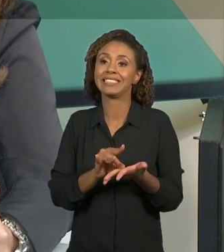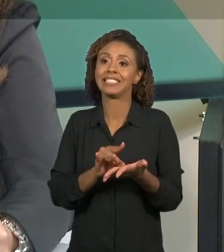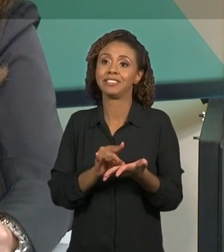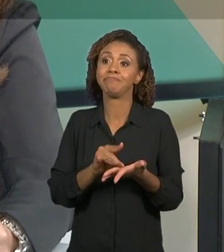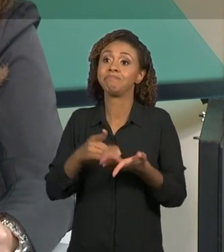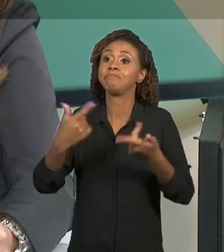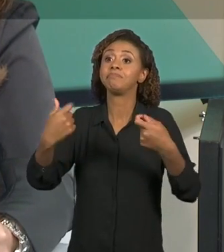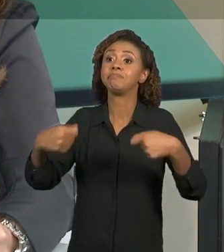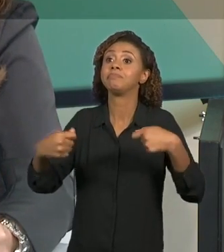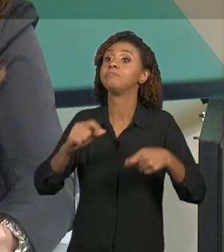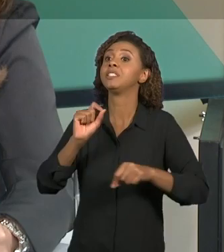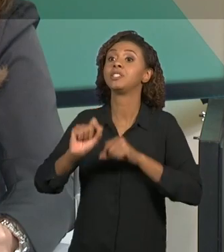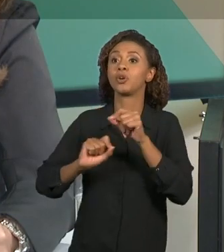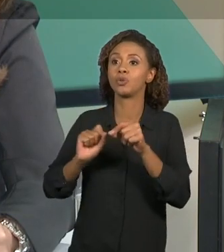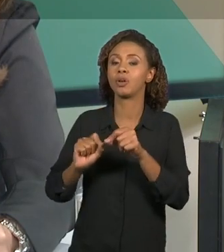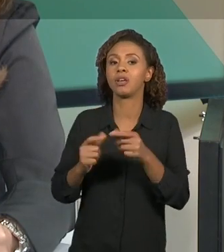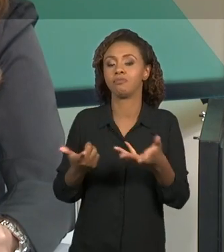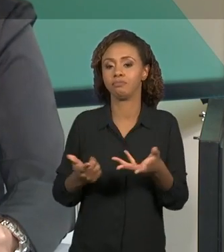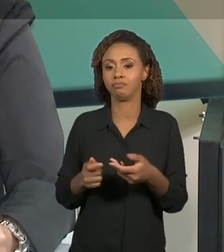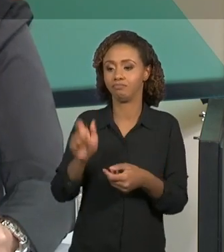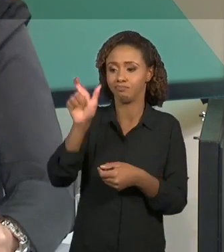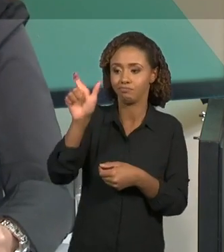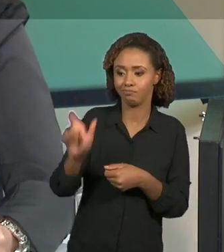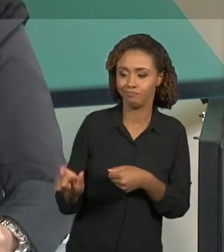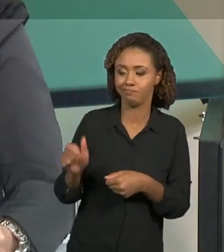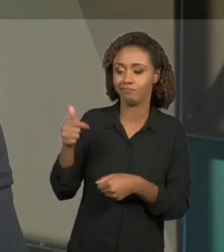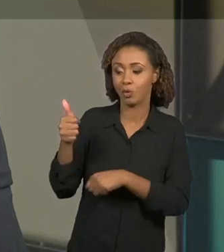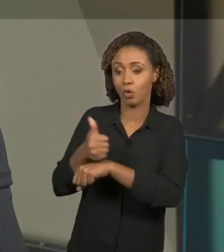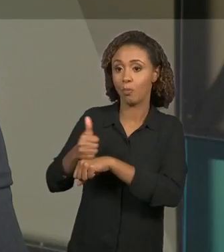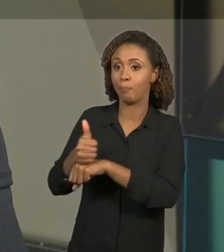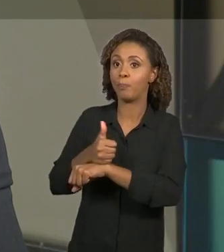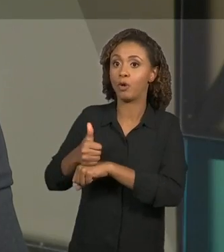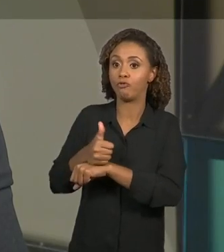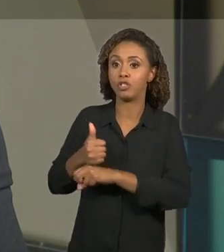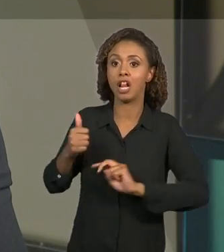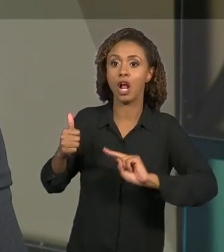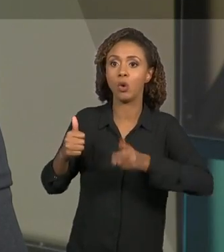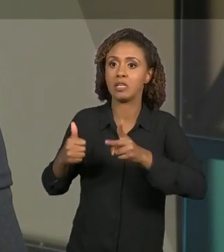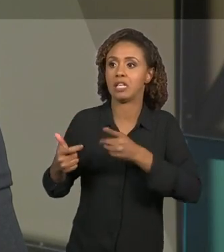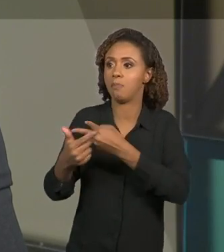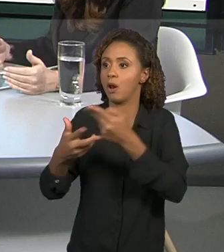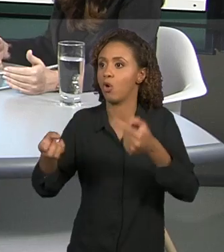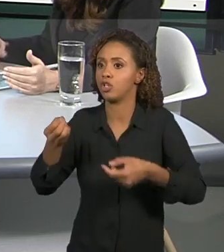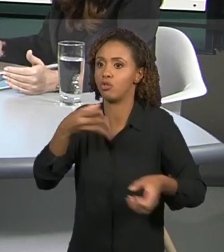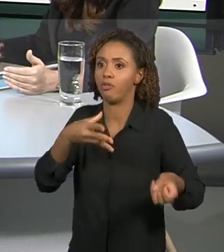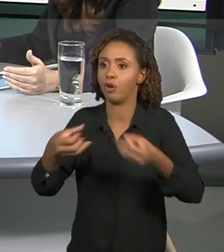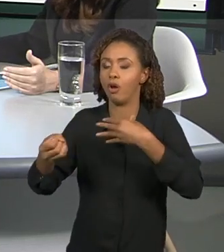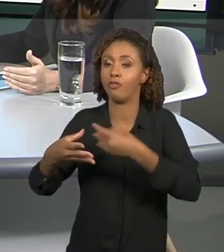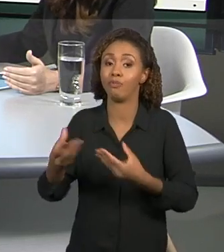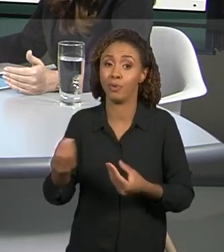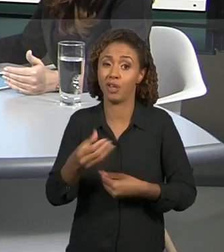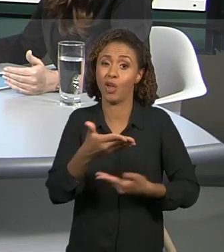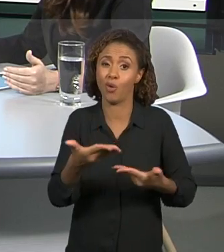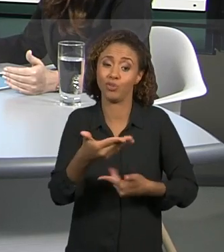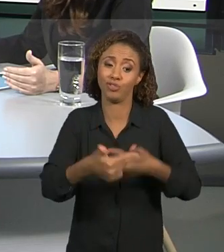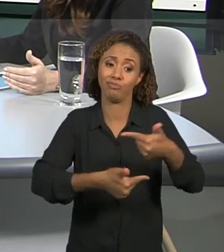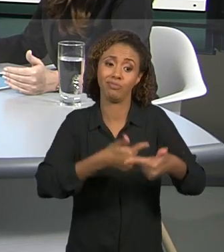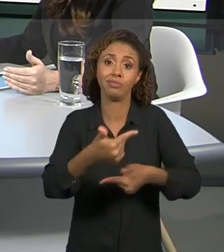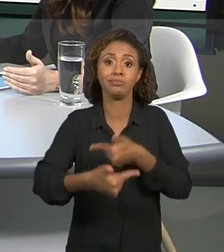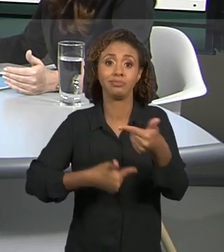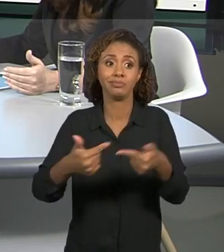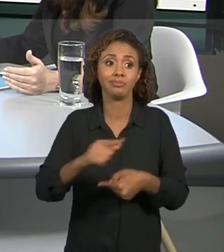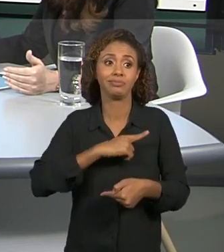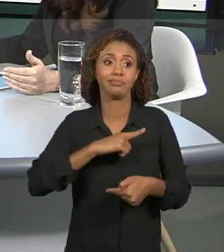com uma formação vamos ver assim mais atualizada porque a gente tem um movimento no mercado de trabalho muito grande